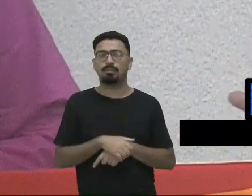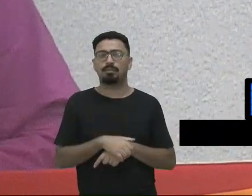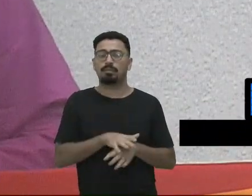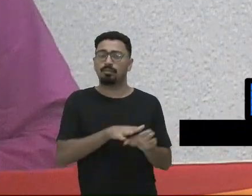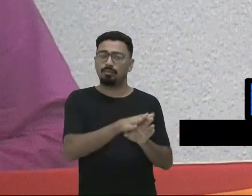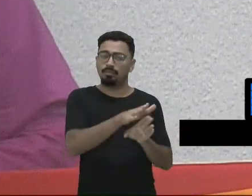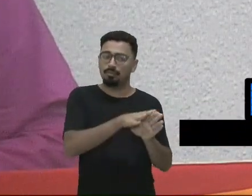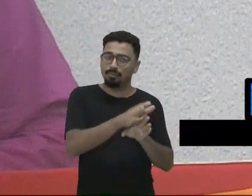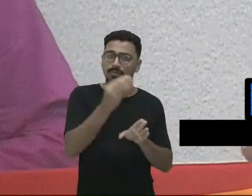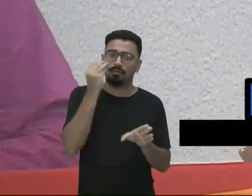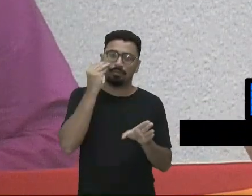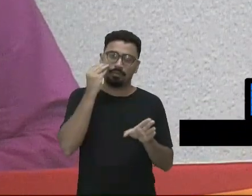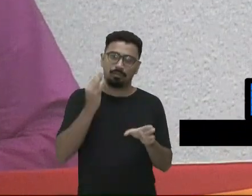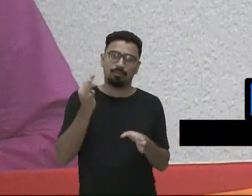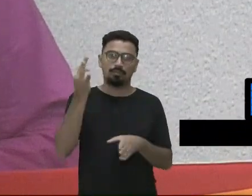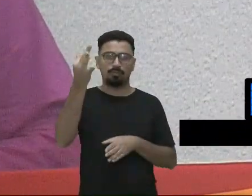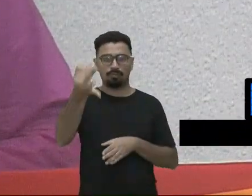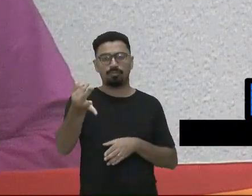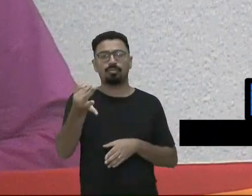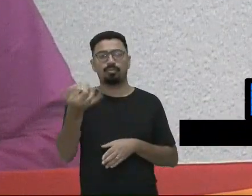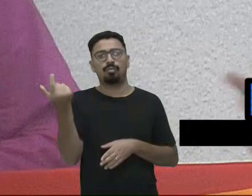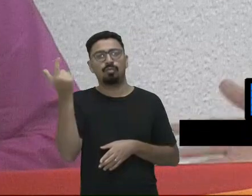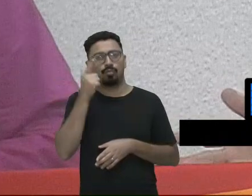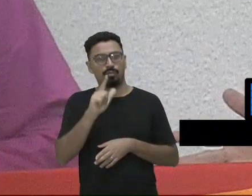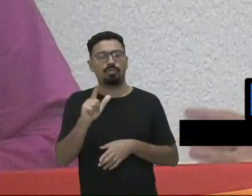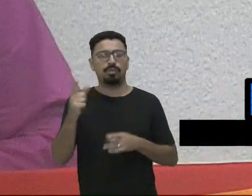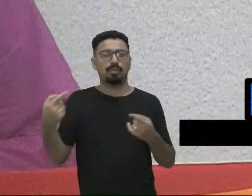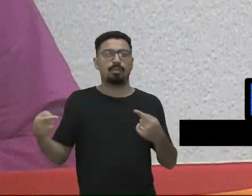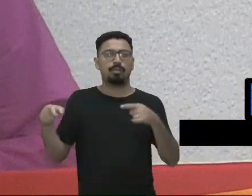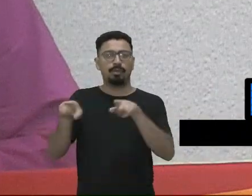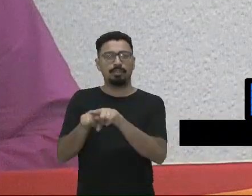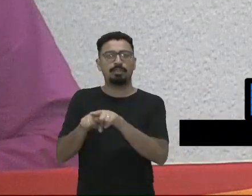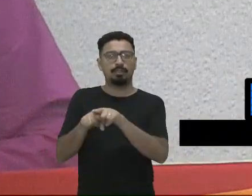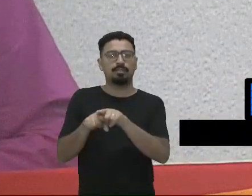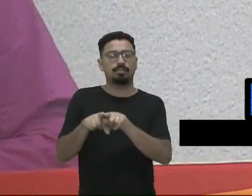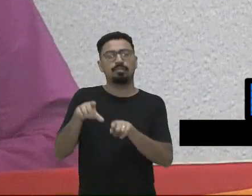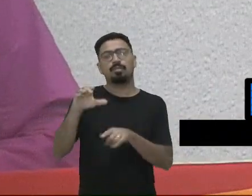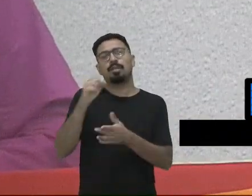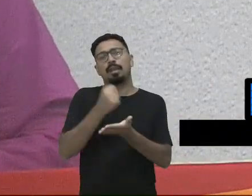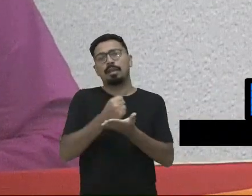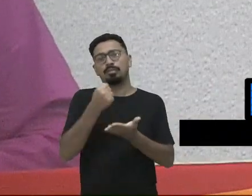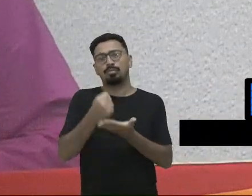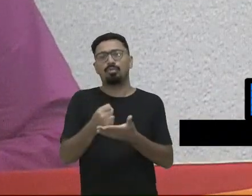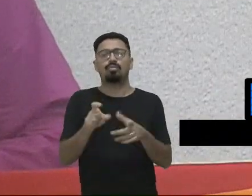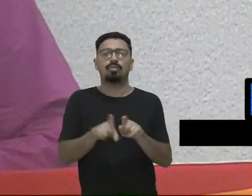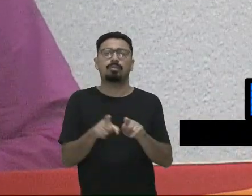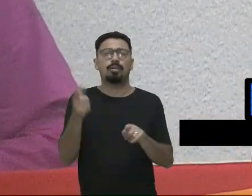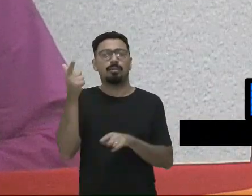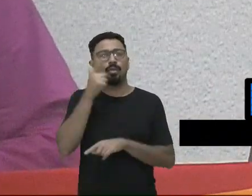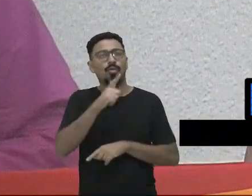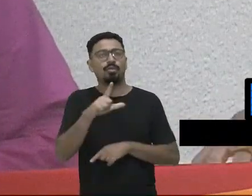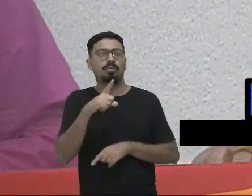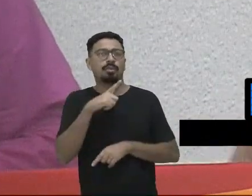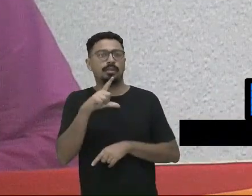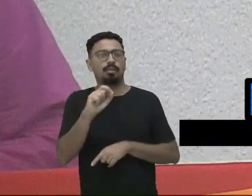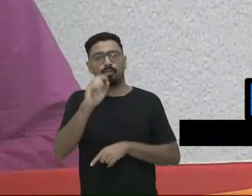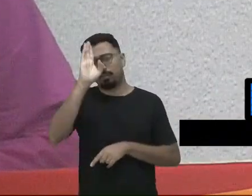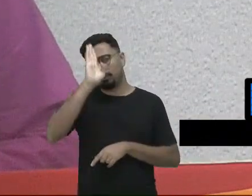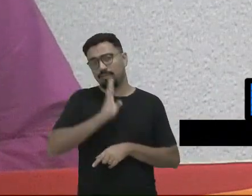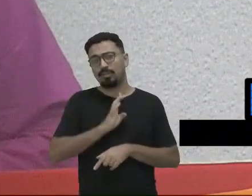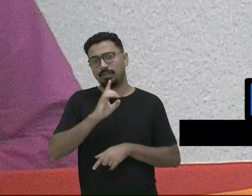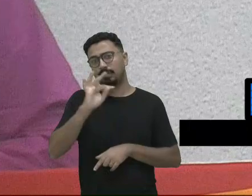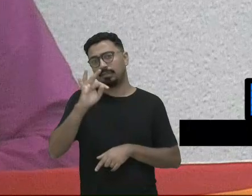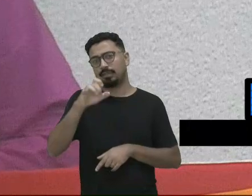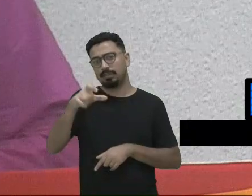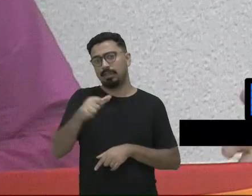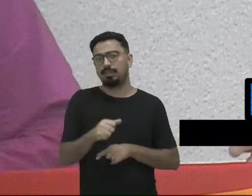tentar, né, futuramente, se possível, conseguir ou uma parceria com os cartórios ou algo do tipo para que possa até mesmo ter uma isenção dessas